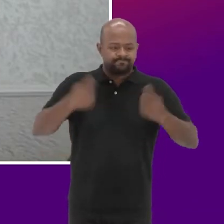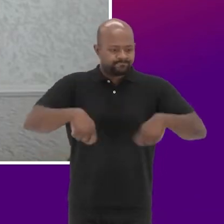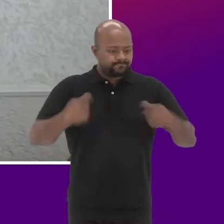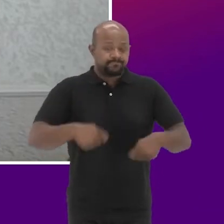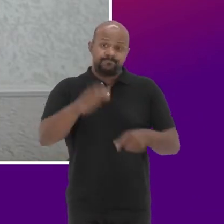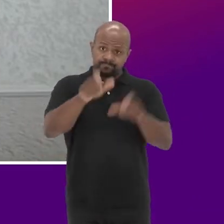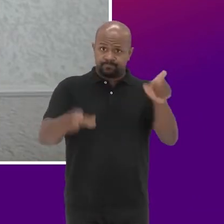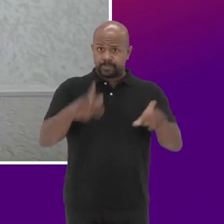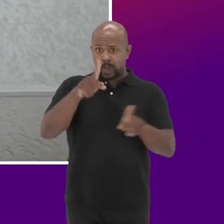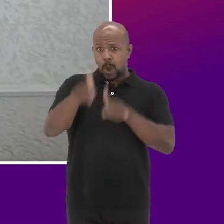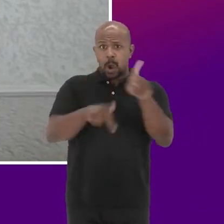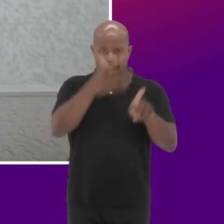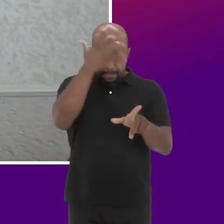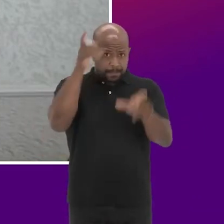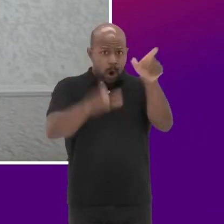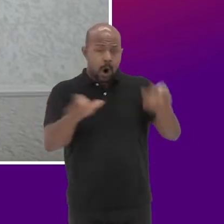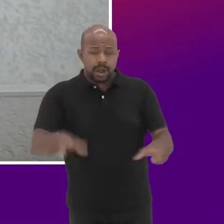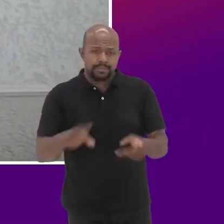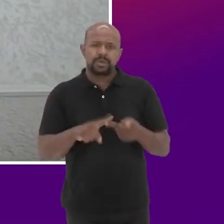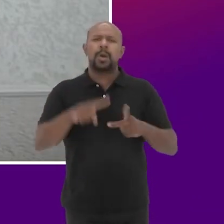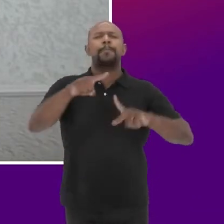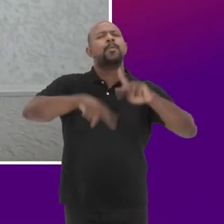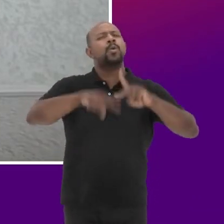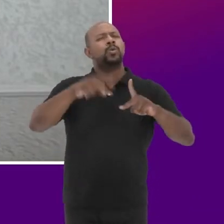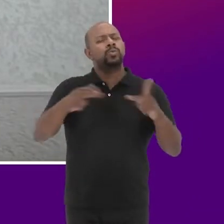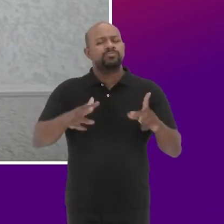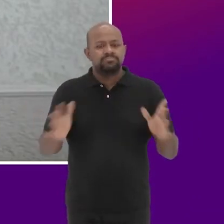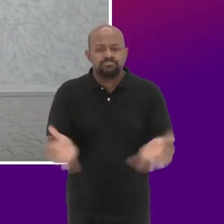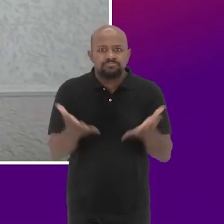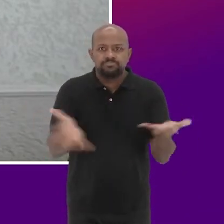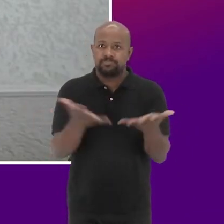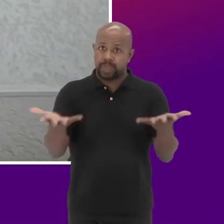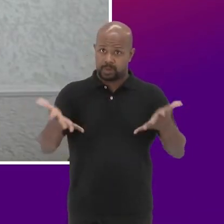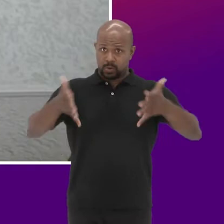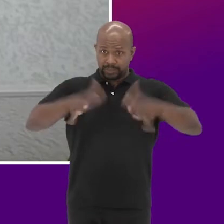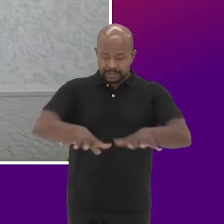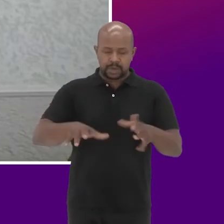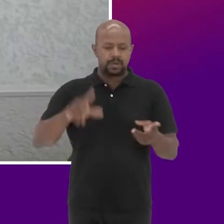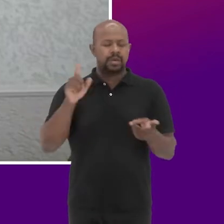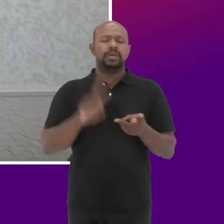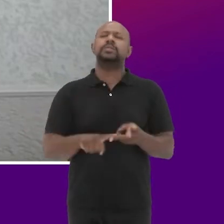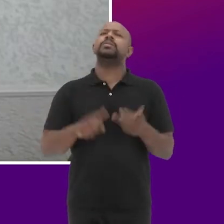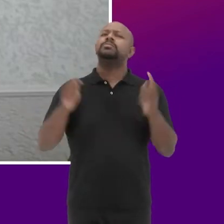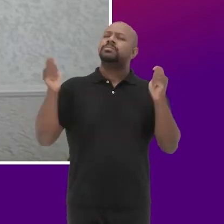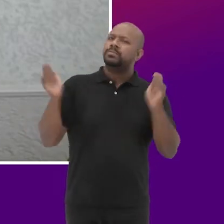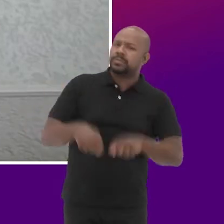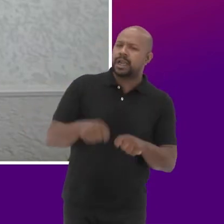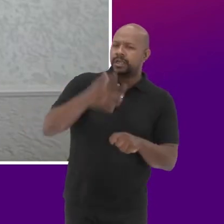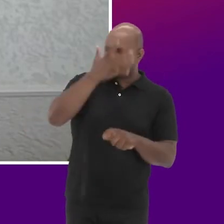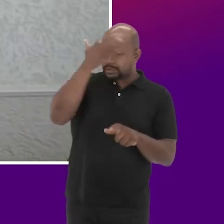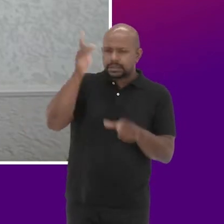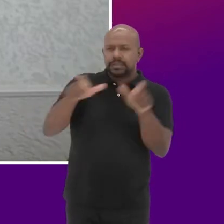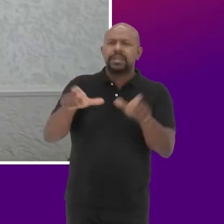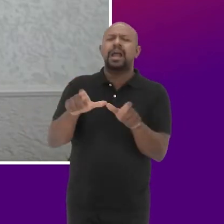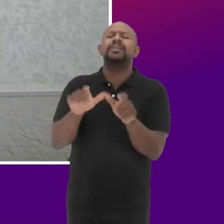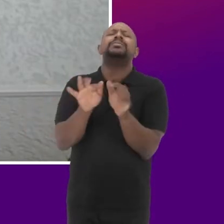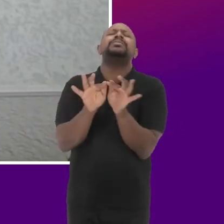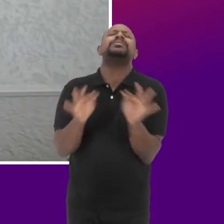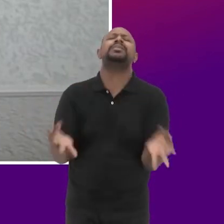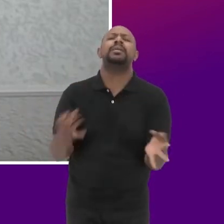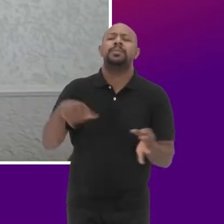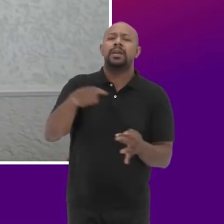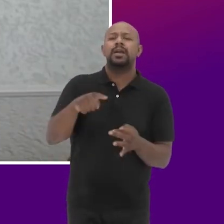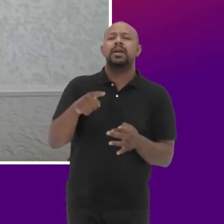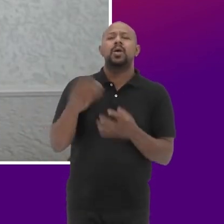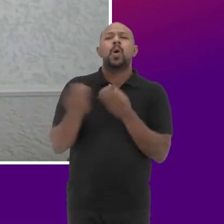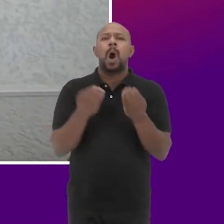reais necessidades do público-alvo, produtos que promovam a inclusão, trouxe a possibilidade da